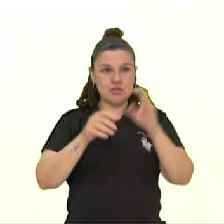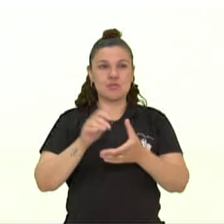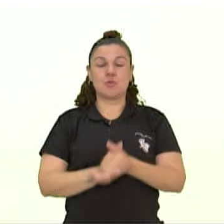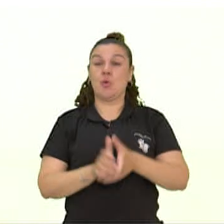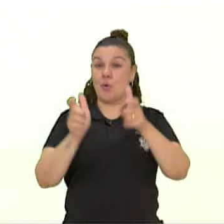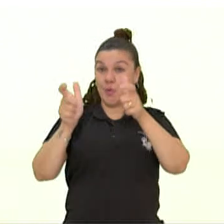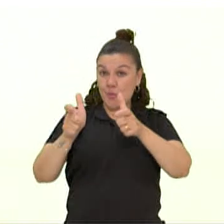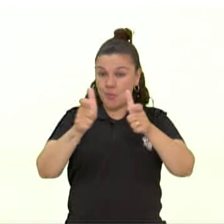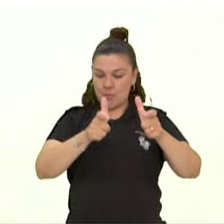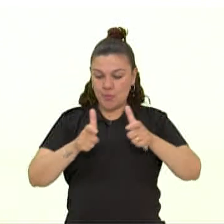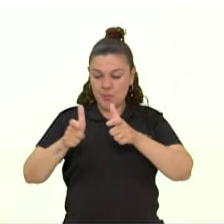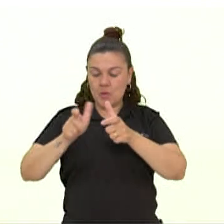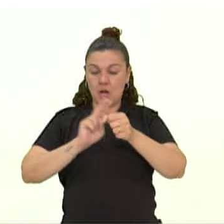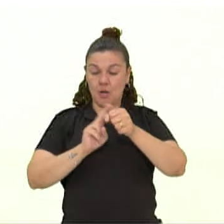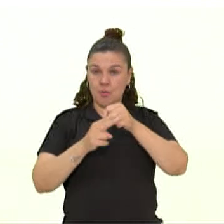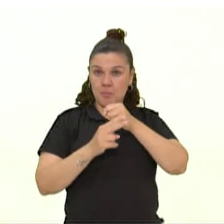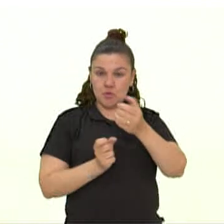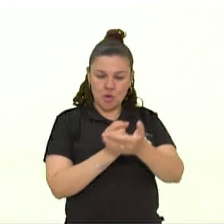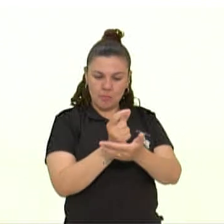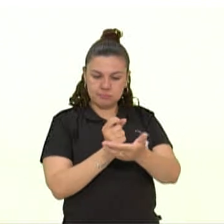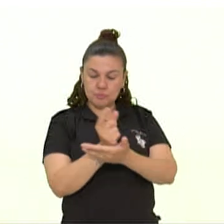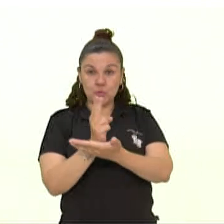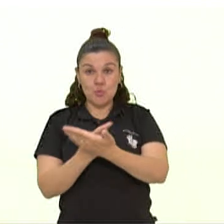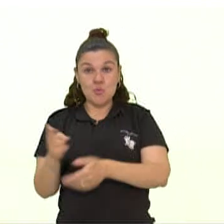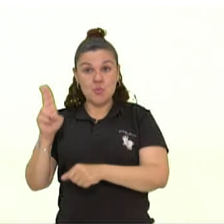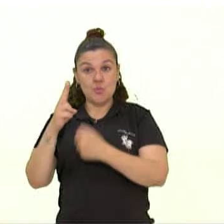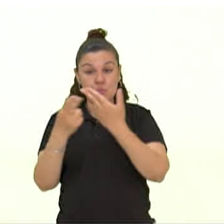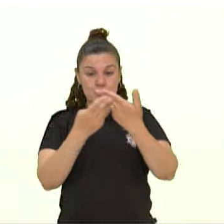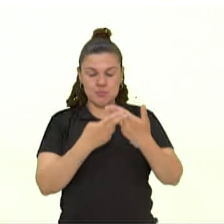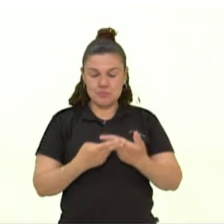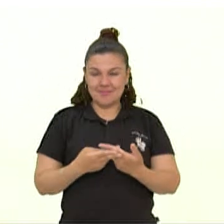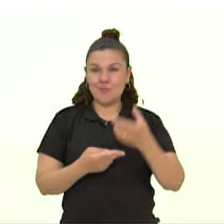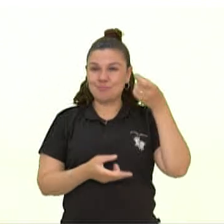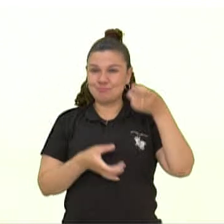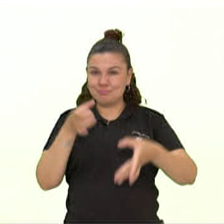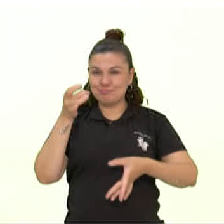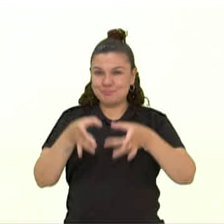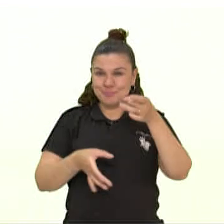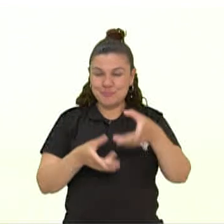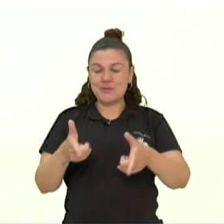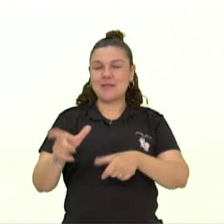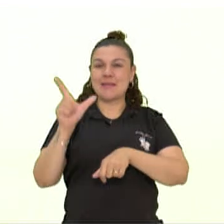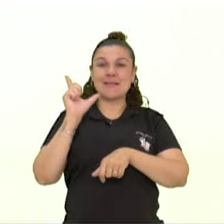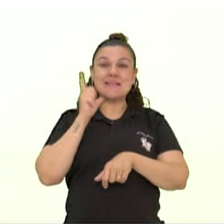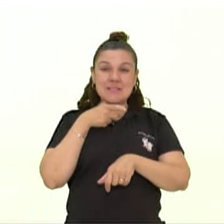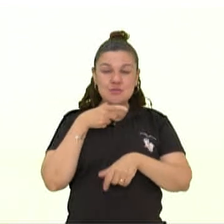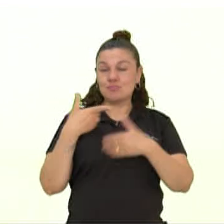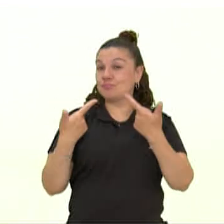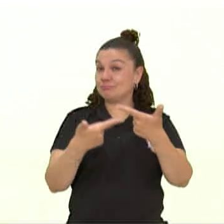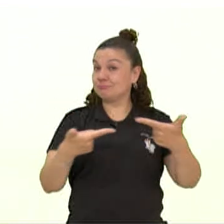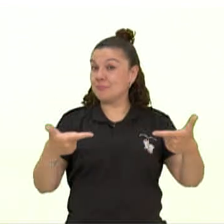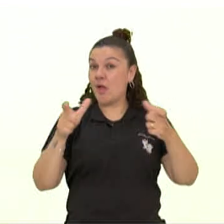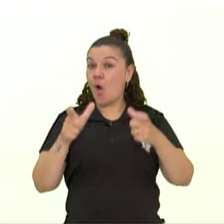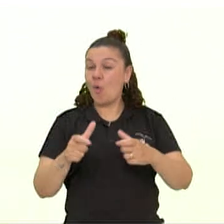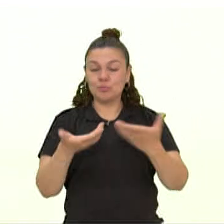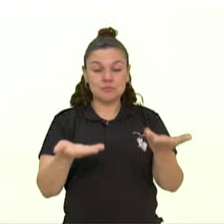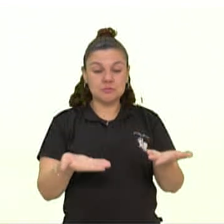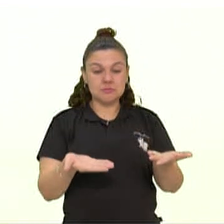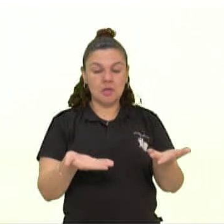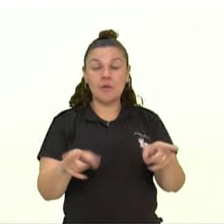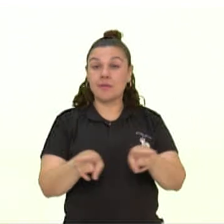de muito consumo, consumismo, então o resíduo sólido tem se apresentado como um problema, o destino do resíduo.